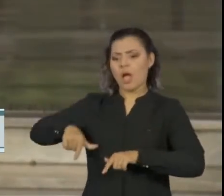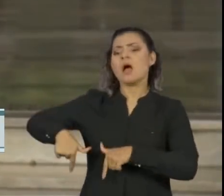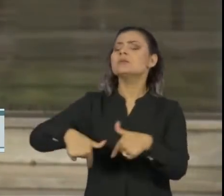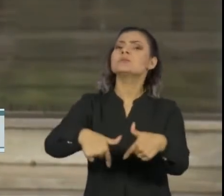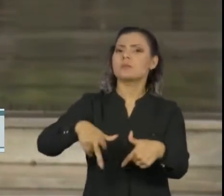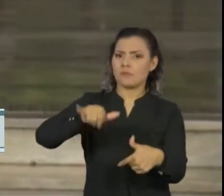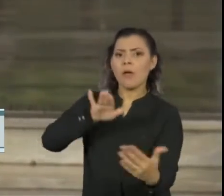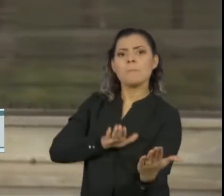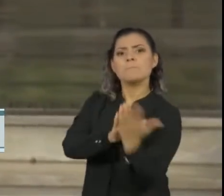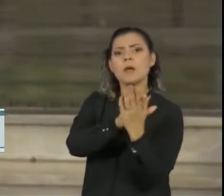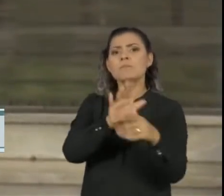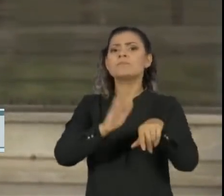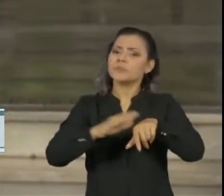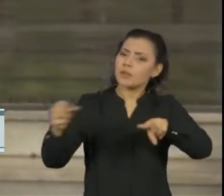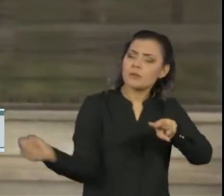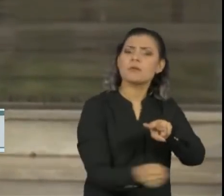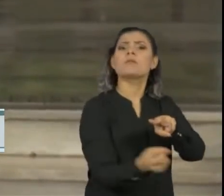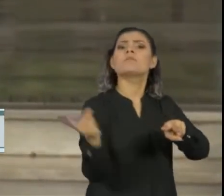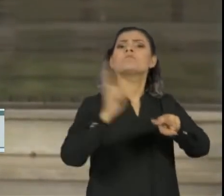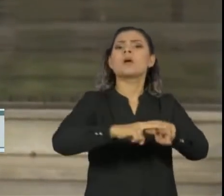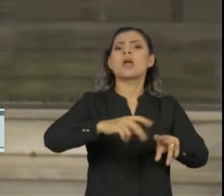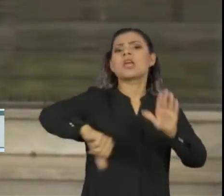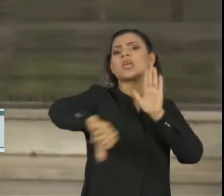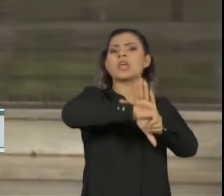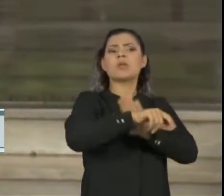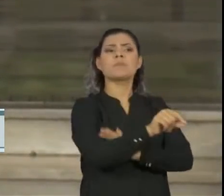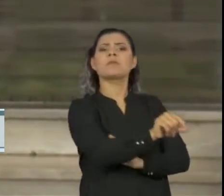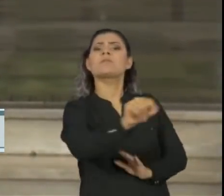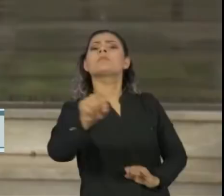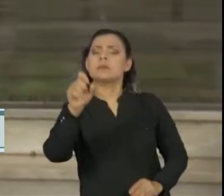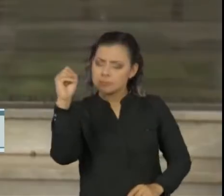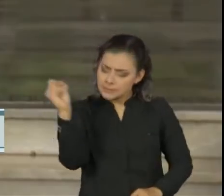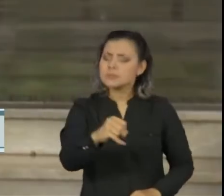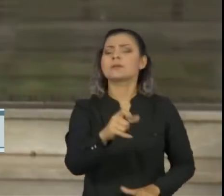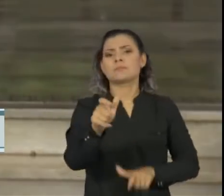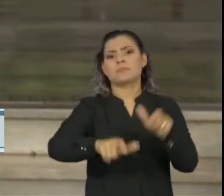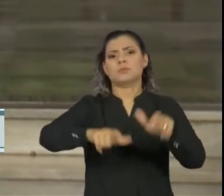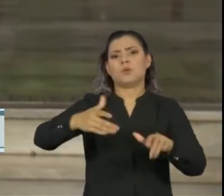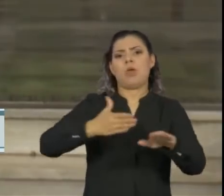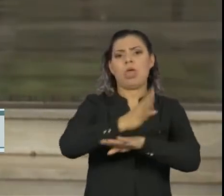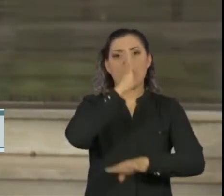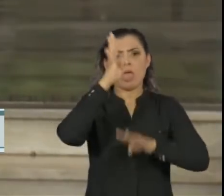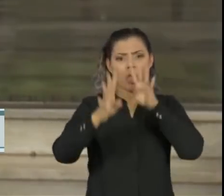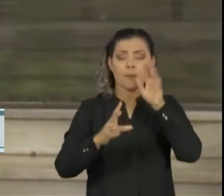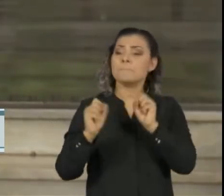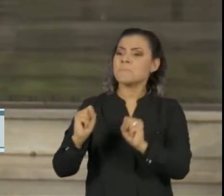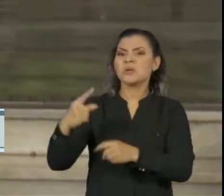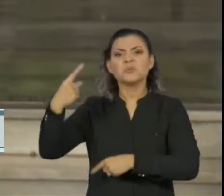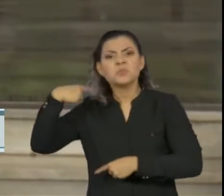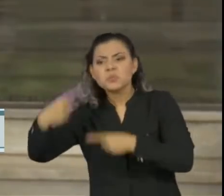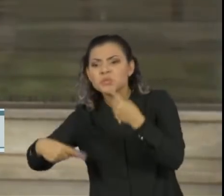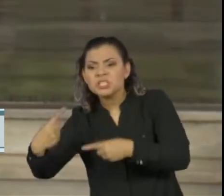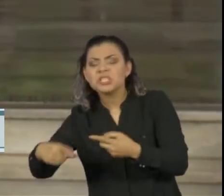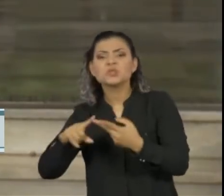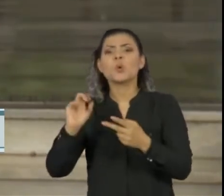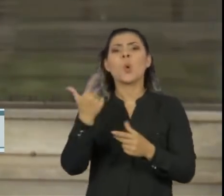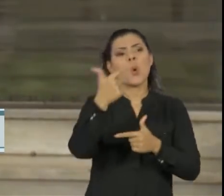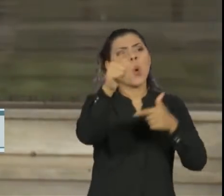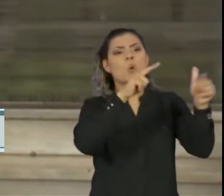também faremos a criminalização destes invasores, sejam parlamentares ou